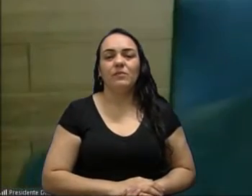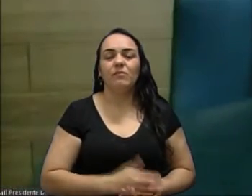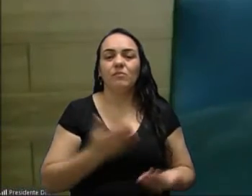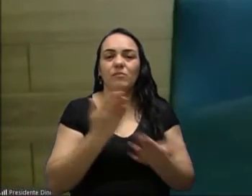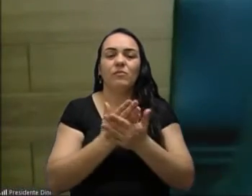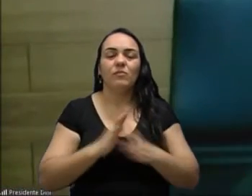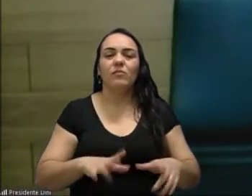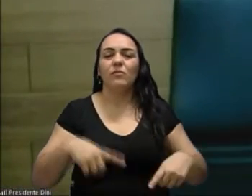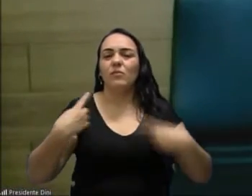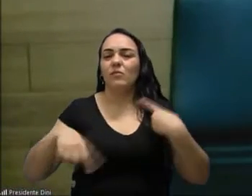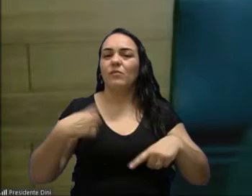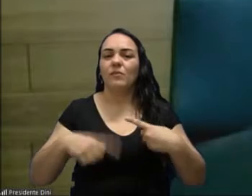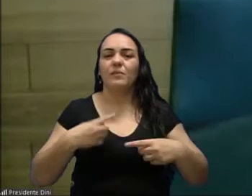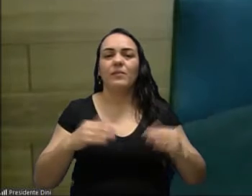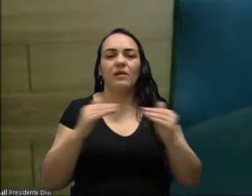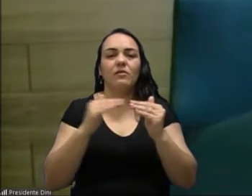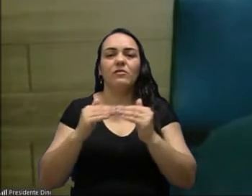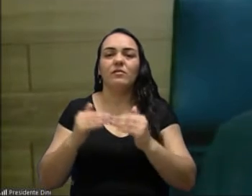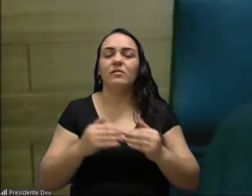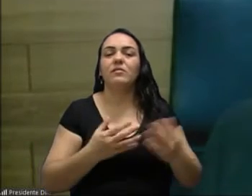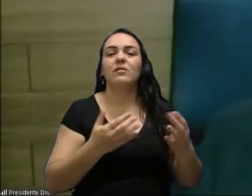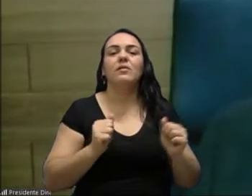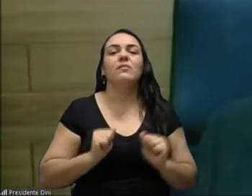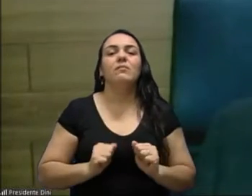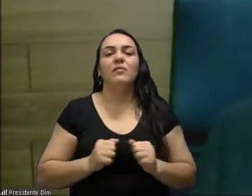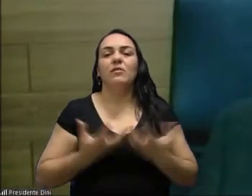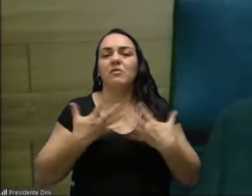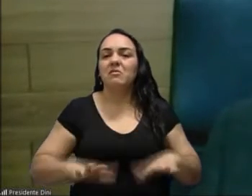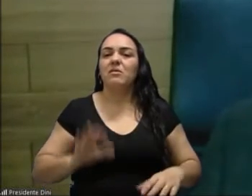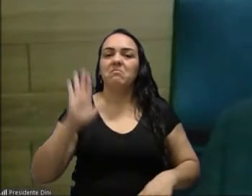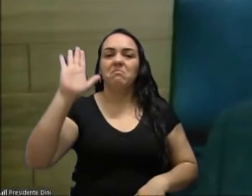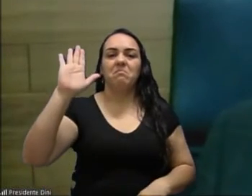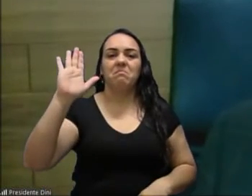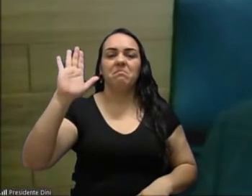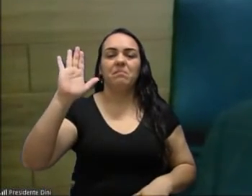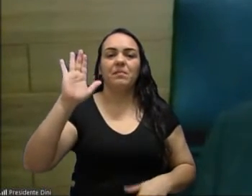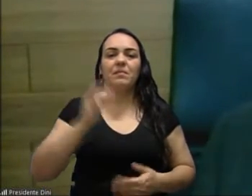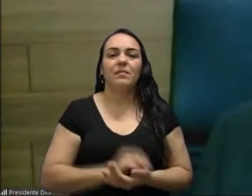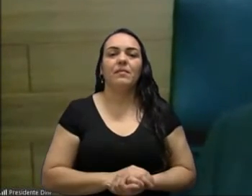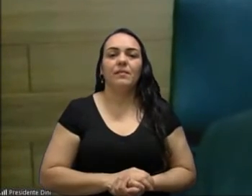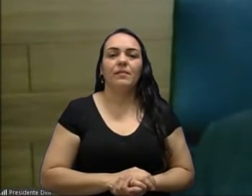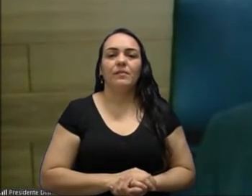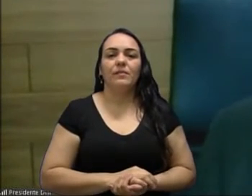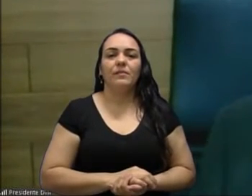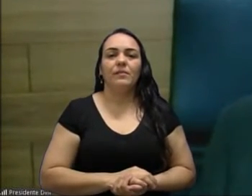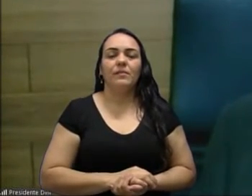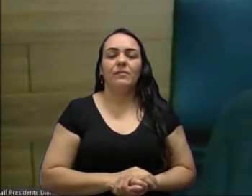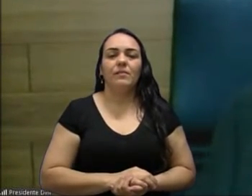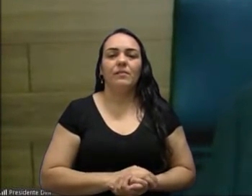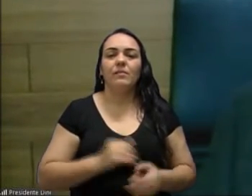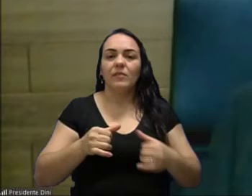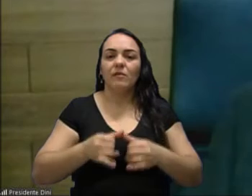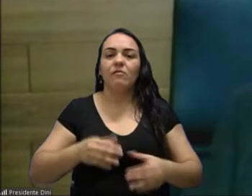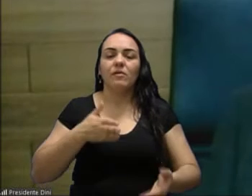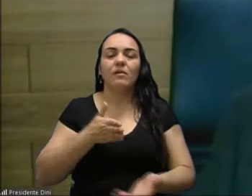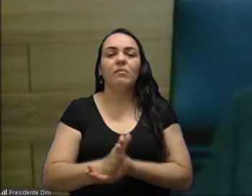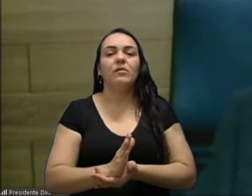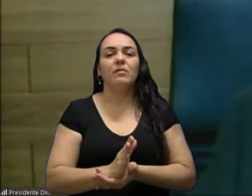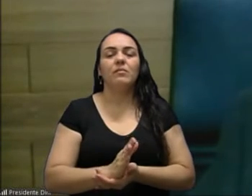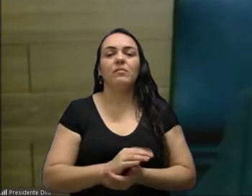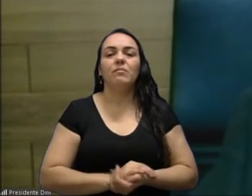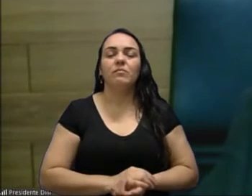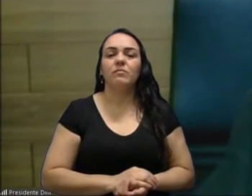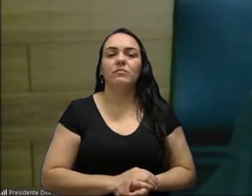encerrada a discussão os vereadores se concordam como estão os contrários se manifestem fica aprovado